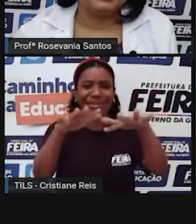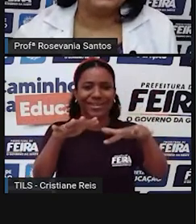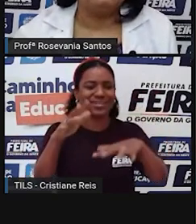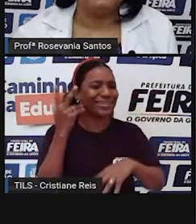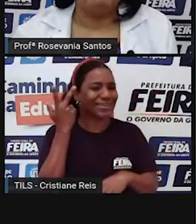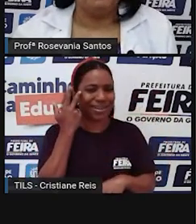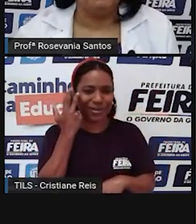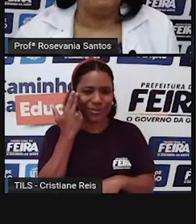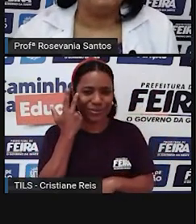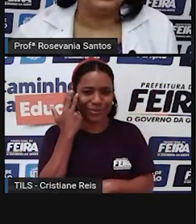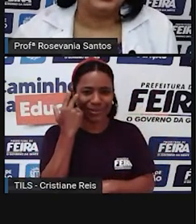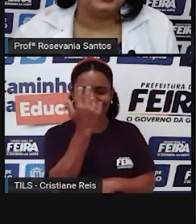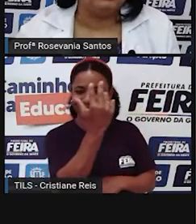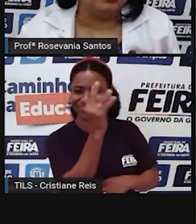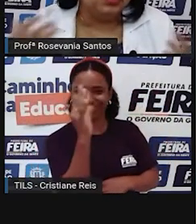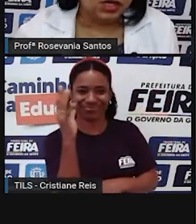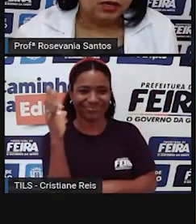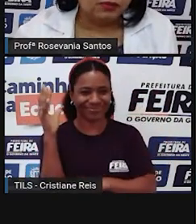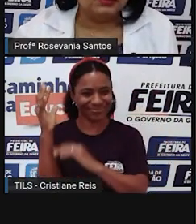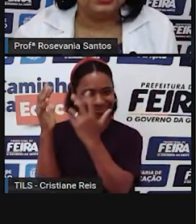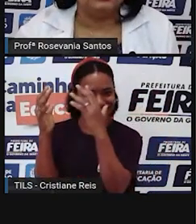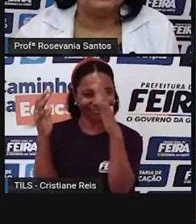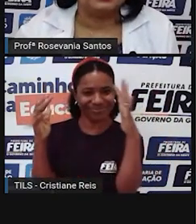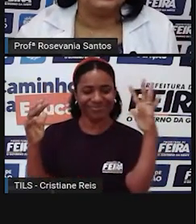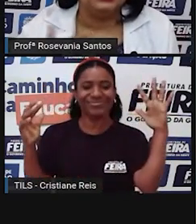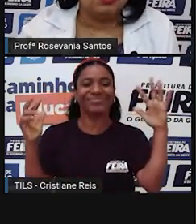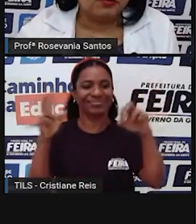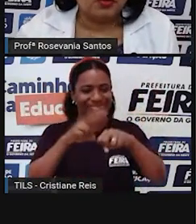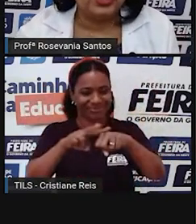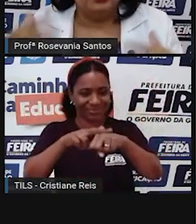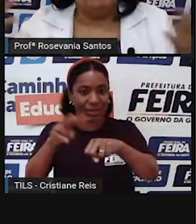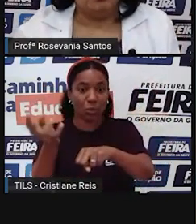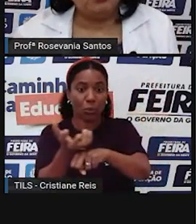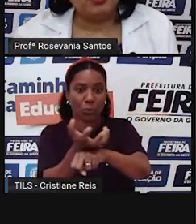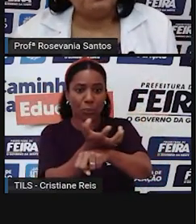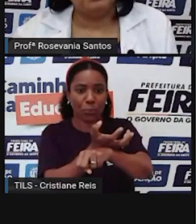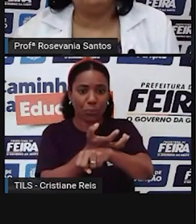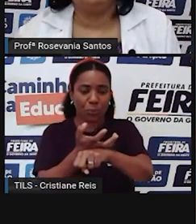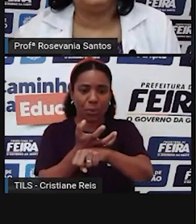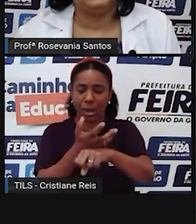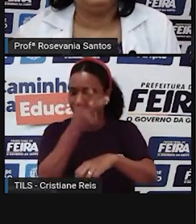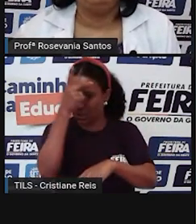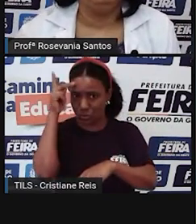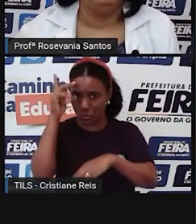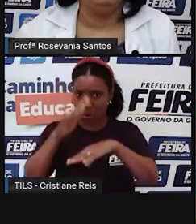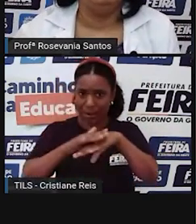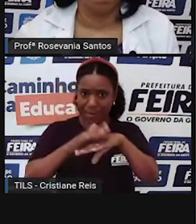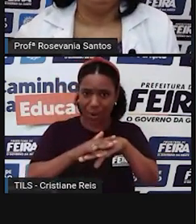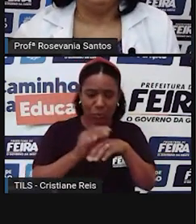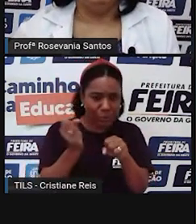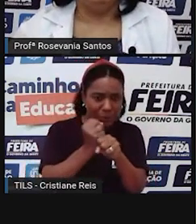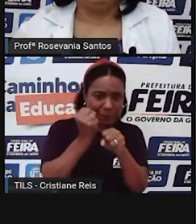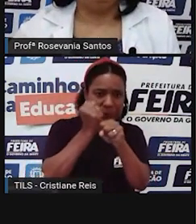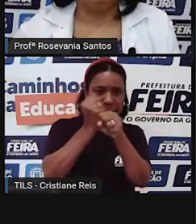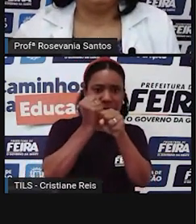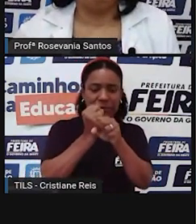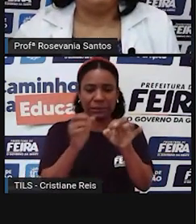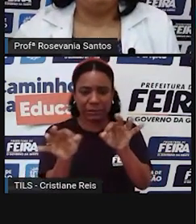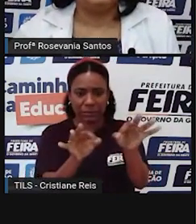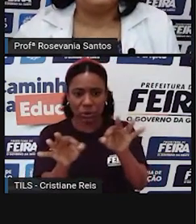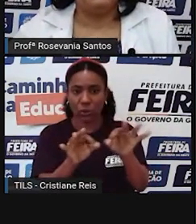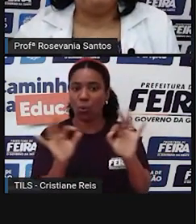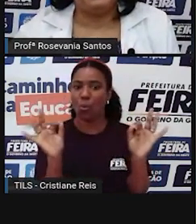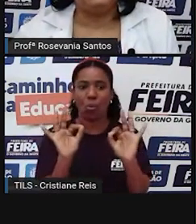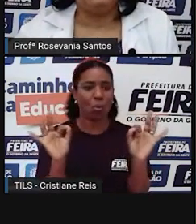aquele espaço que foi pouco alterado ou não, né? Um espaço que não foi ou foi pouco alterado pelo homem, e que você